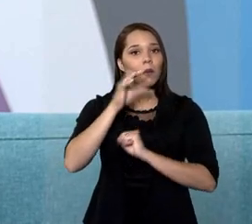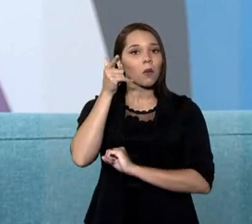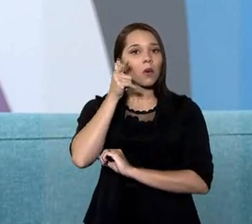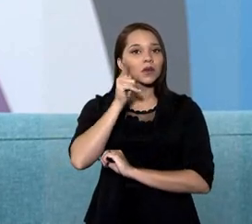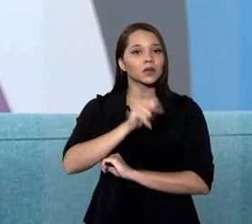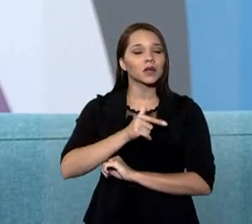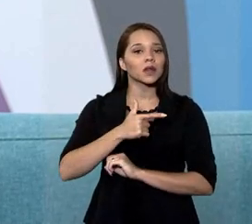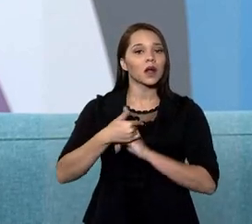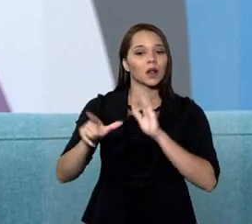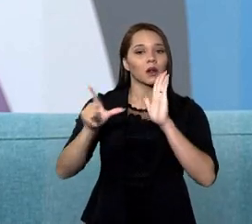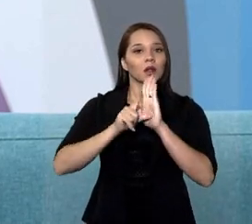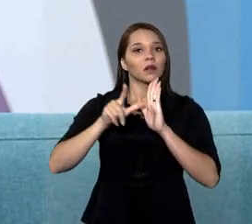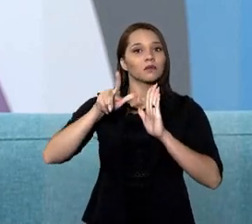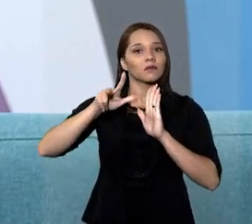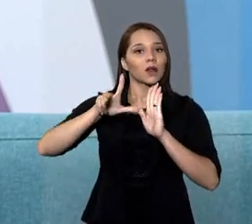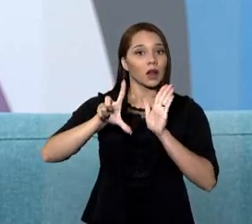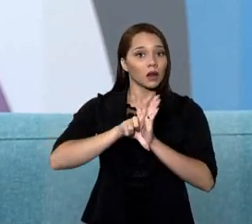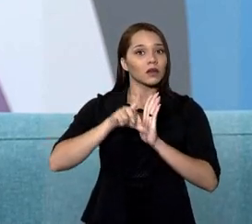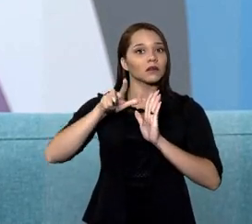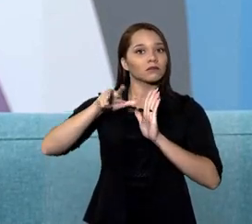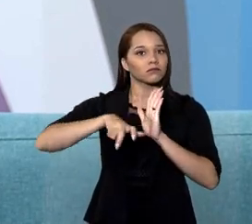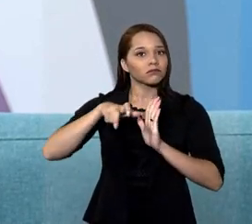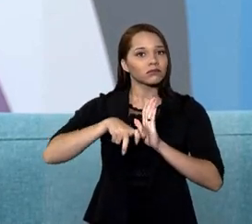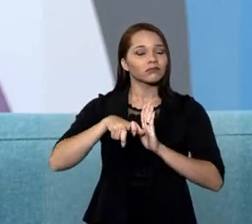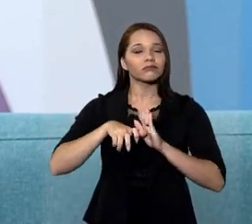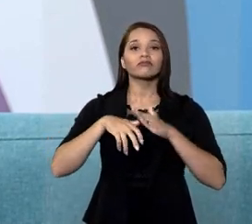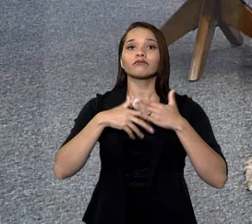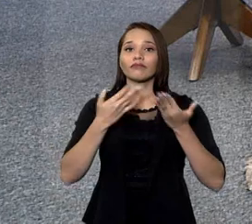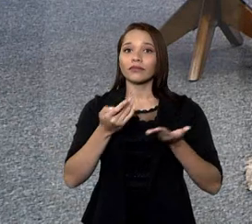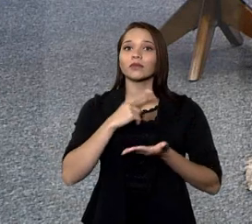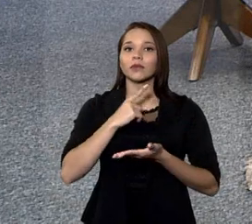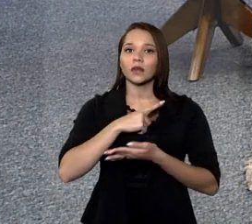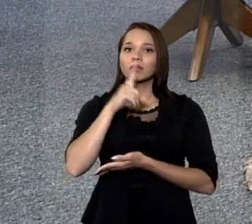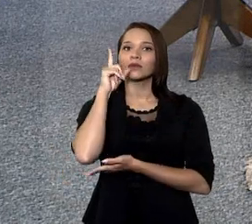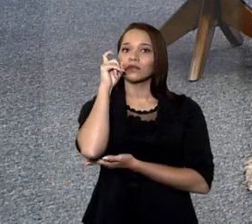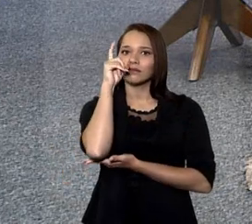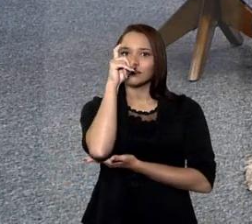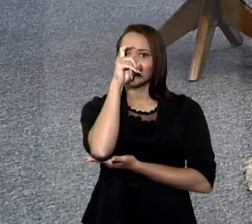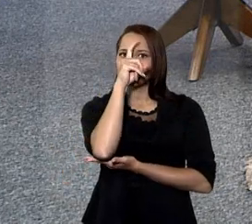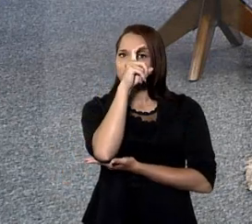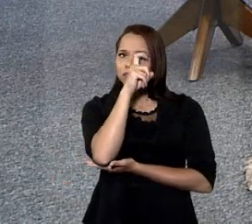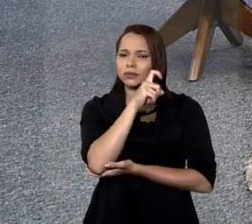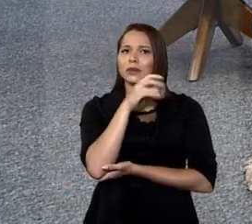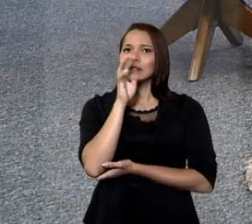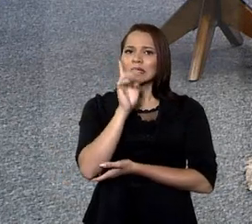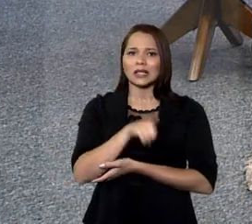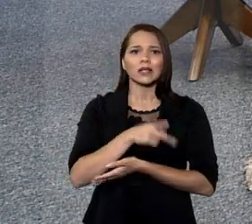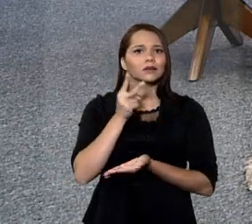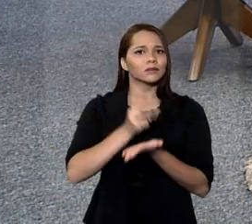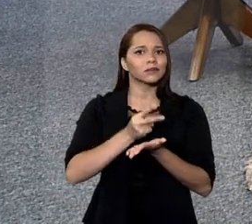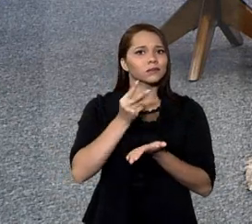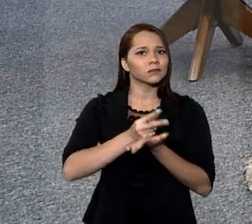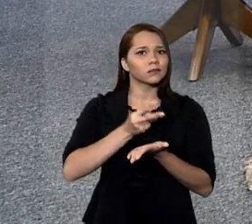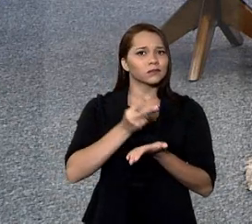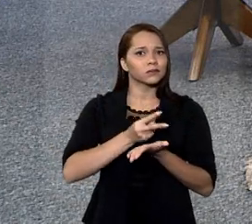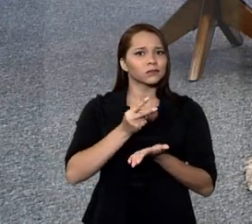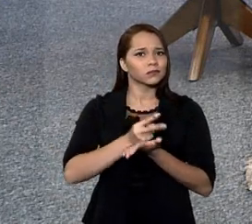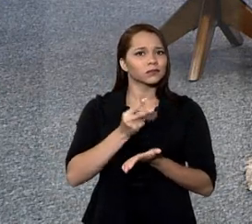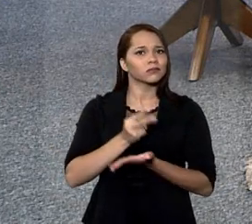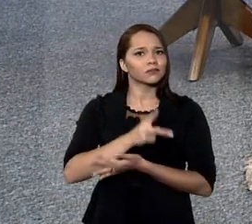eu consegui a lei maria da penha para você tem é uma uma dificuldade que é muito